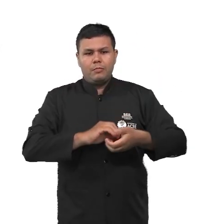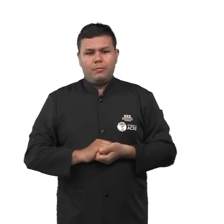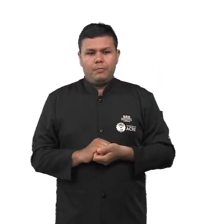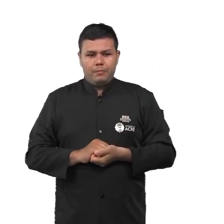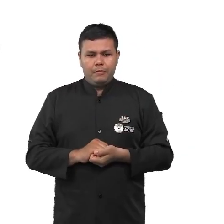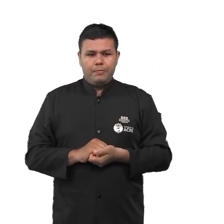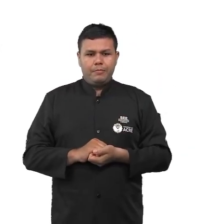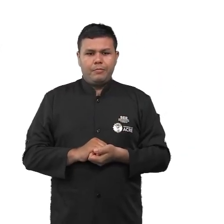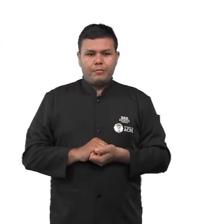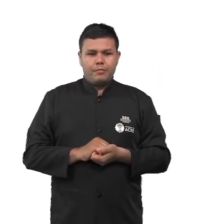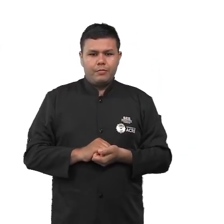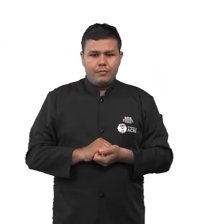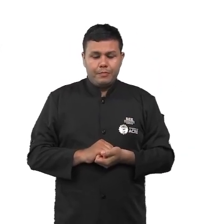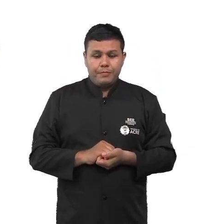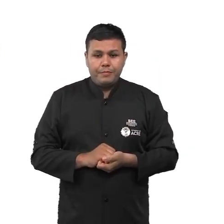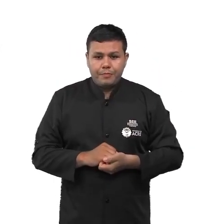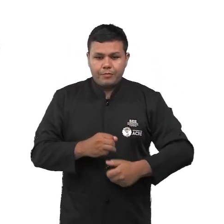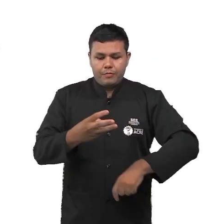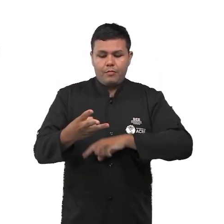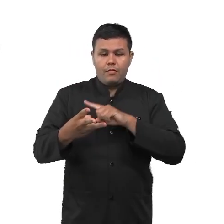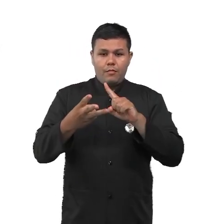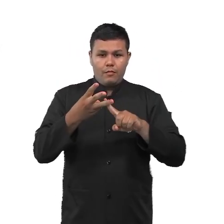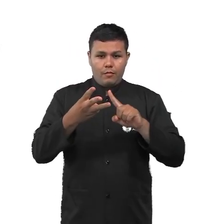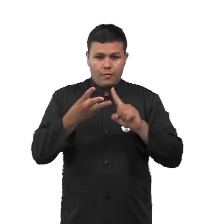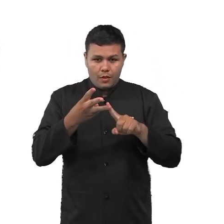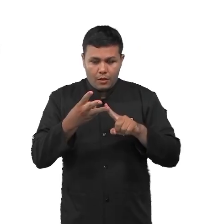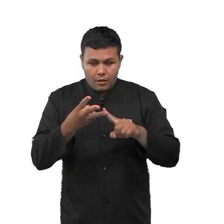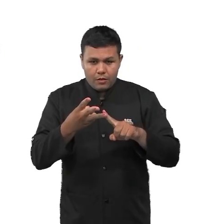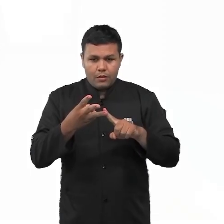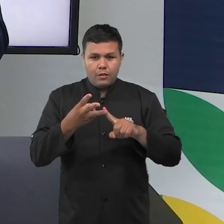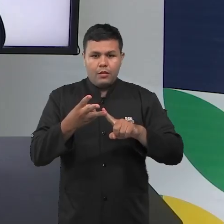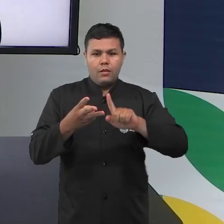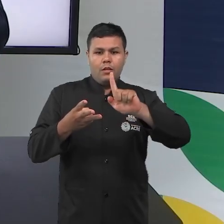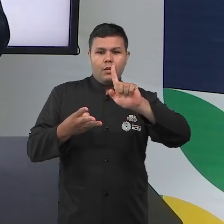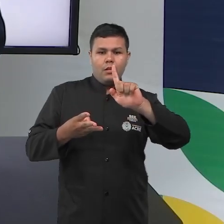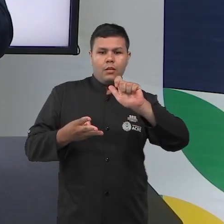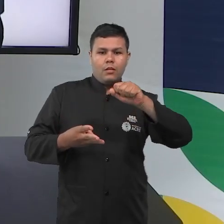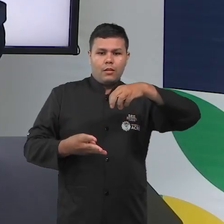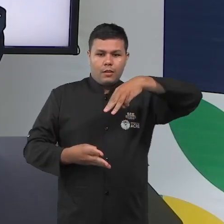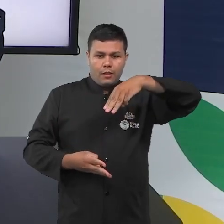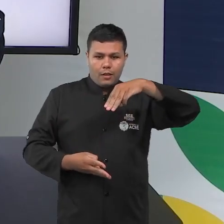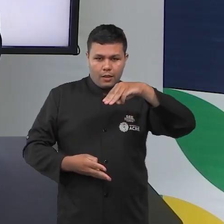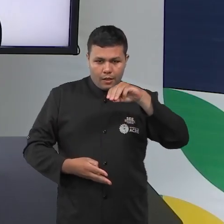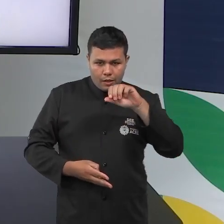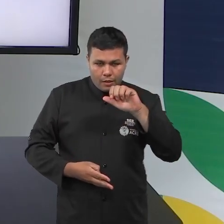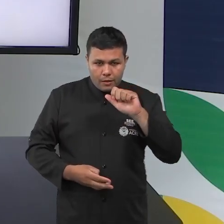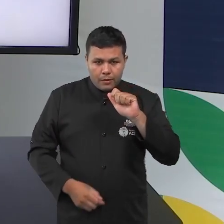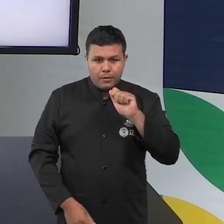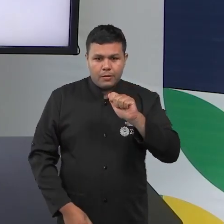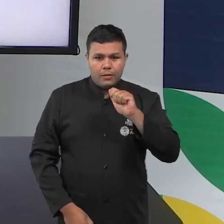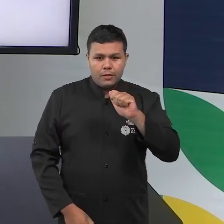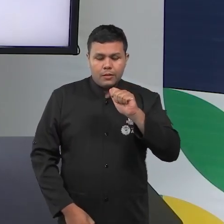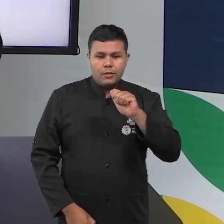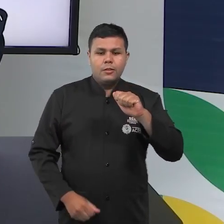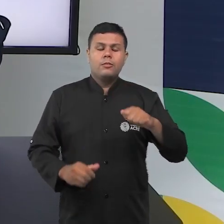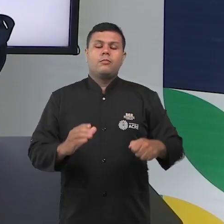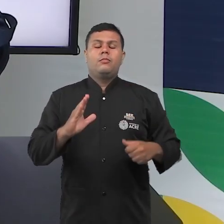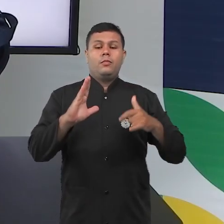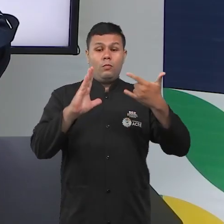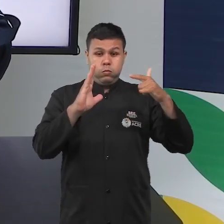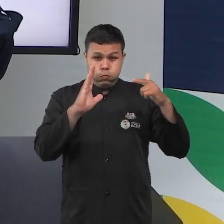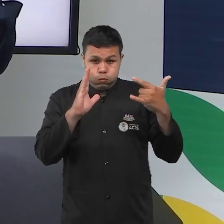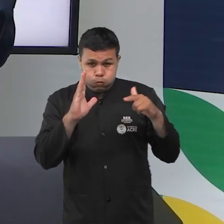beta. Agora a partícula gama, que não é partícula, nós falamos partículas por convenção, mas não é partícula, são ondas,